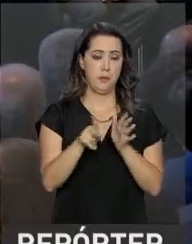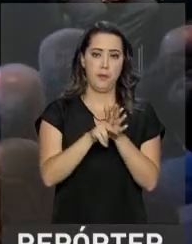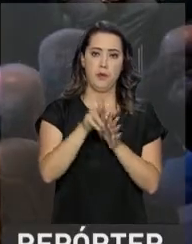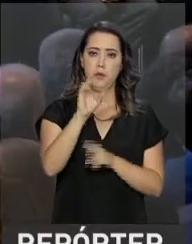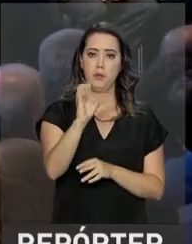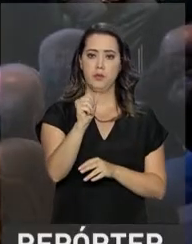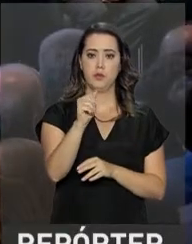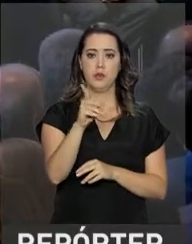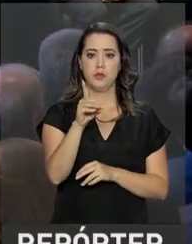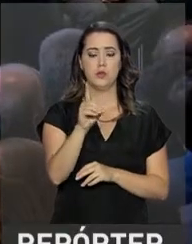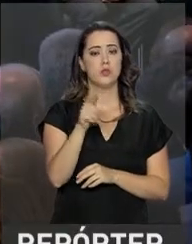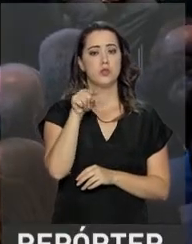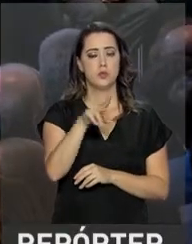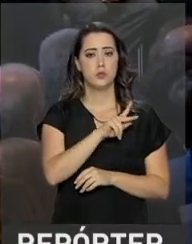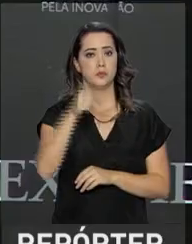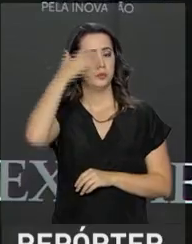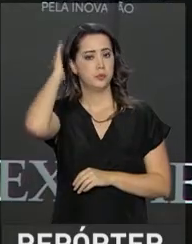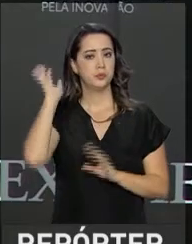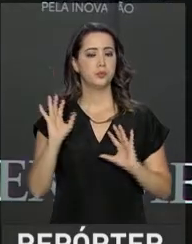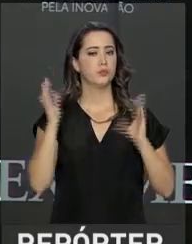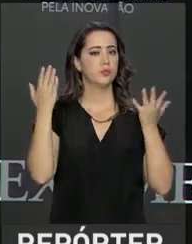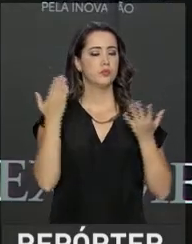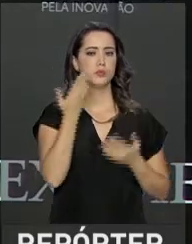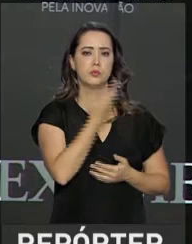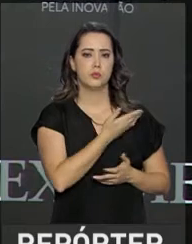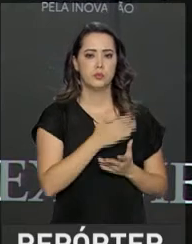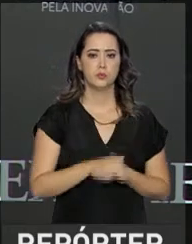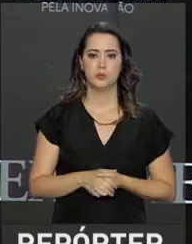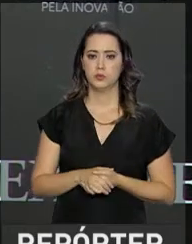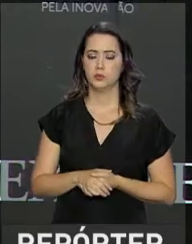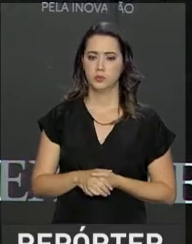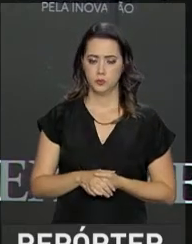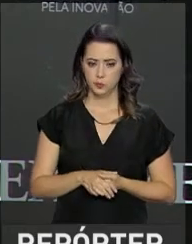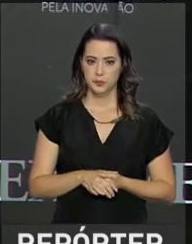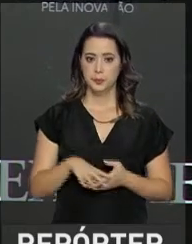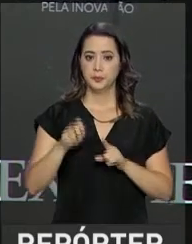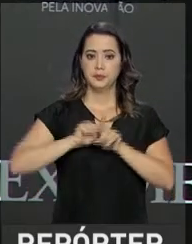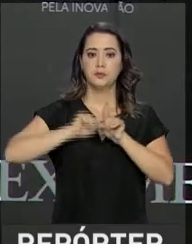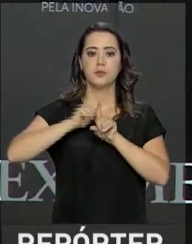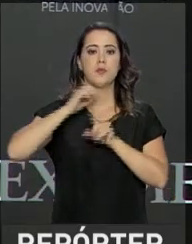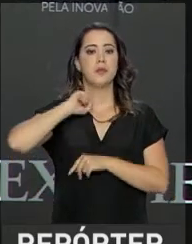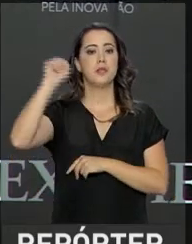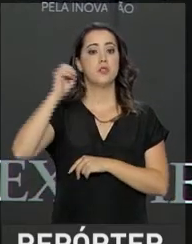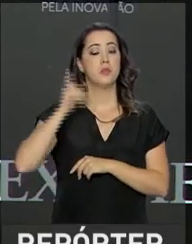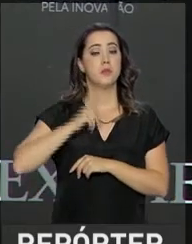comemorados pelo presidente da República, Michel Temer. No mês de abril, dados do CAGED, nós tivemos mais